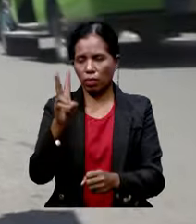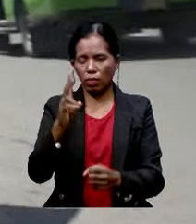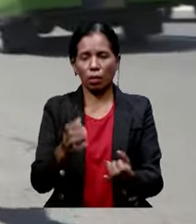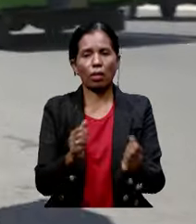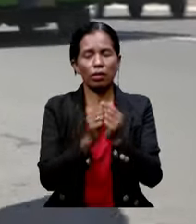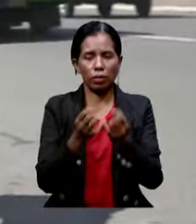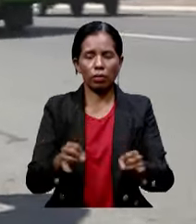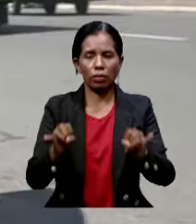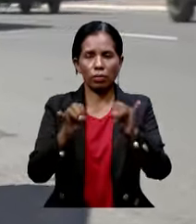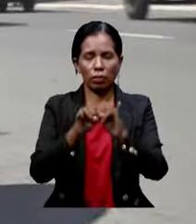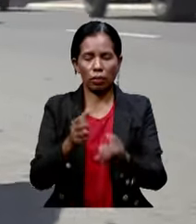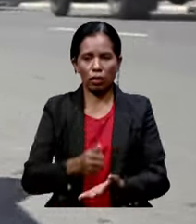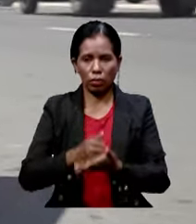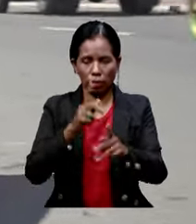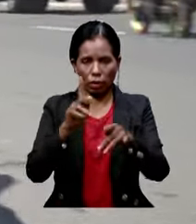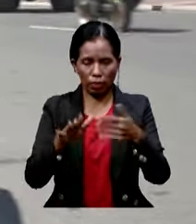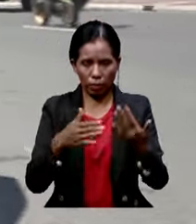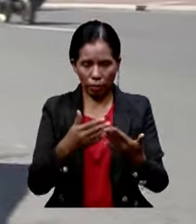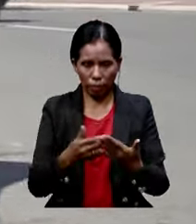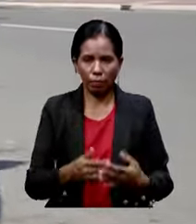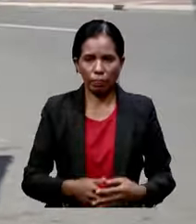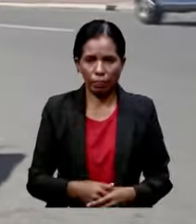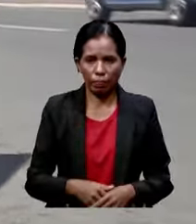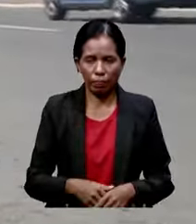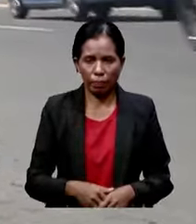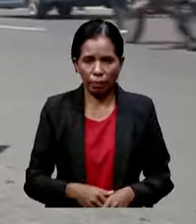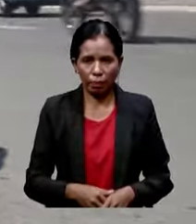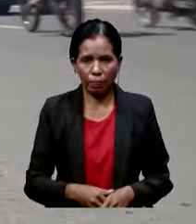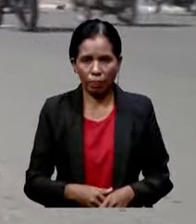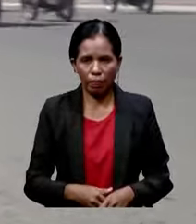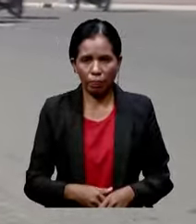instituição no estado hode servi povo. Santina de Jesus, Adérito Ximenes, Yemen.